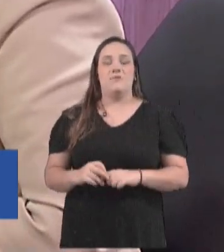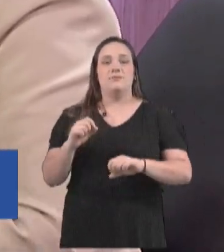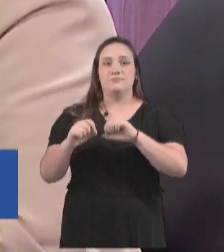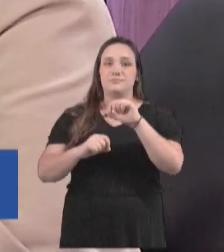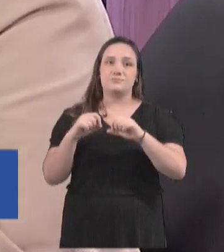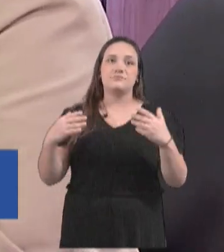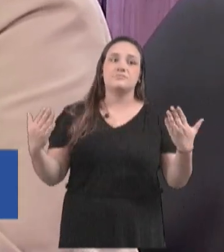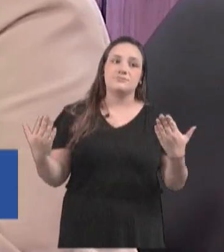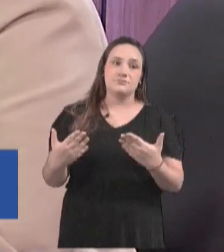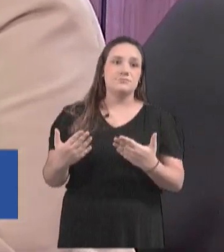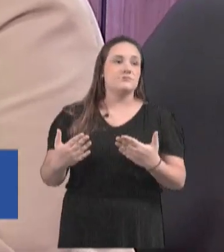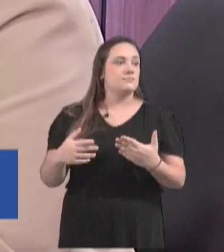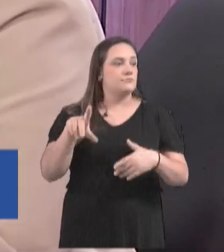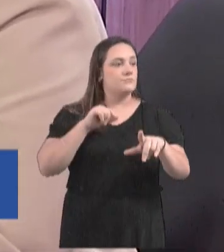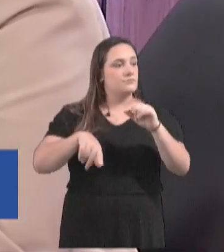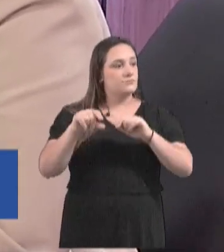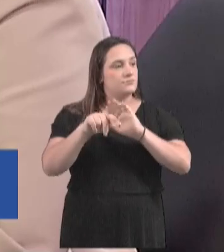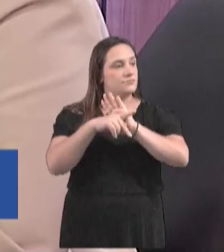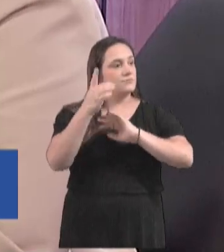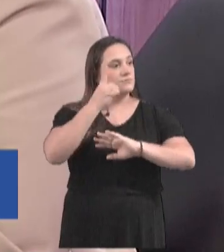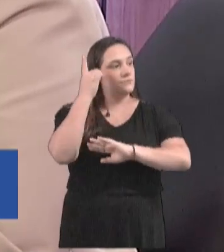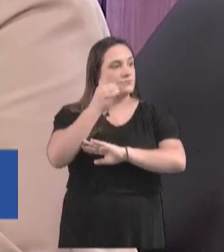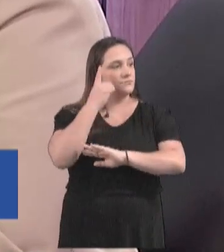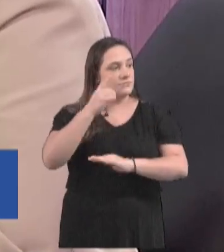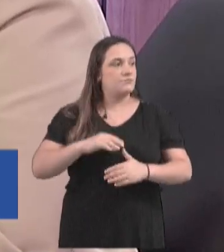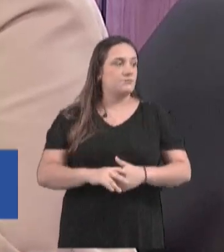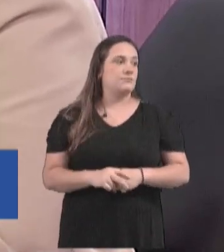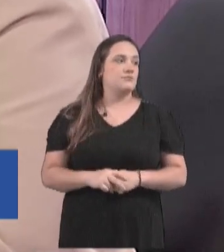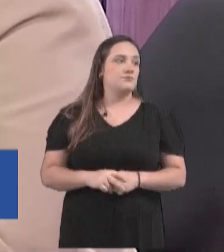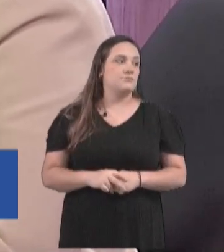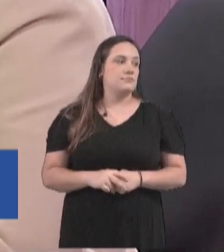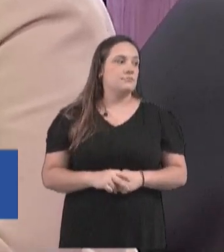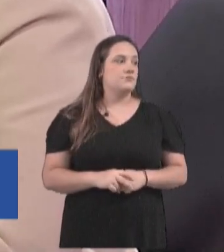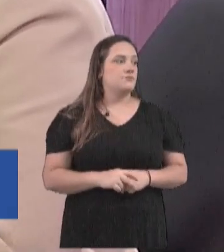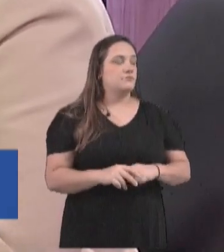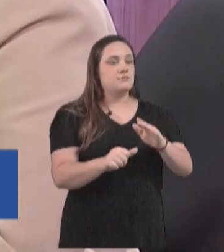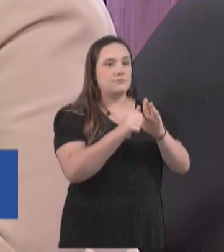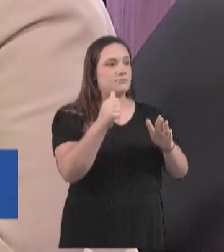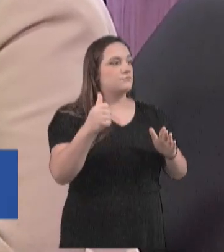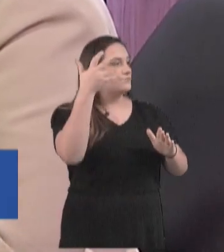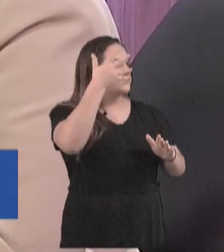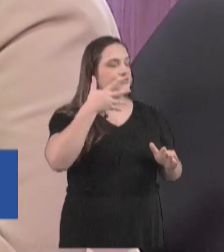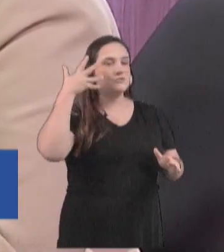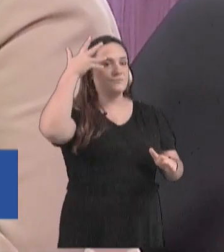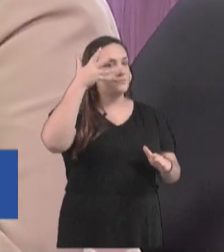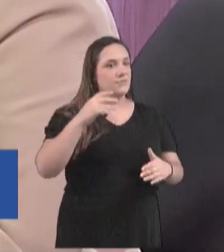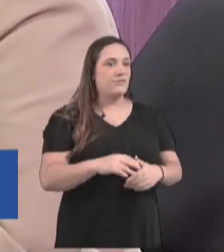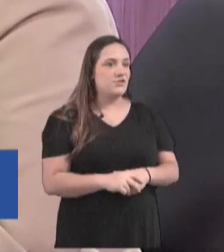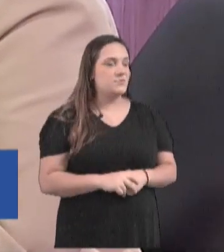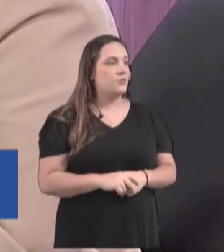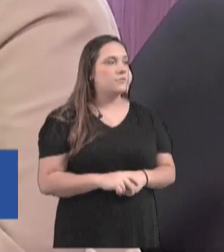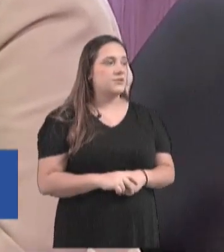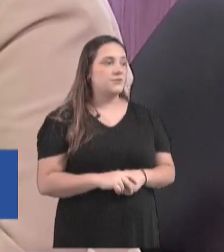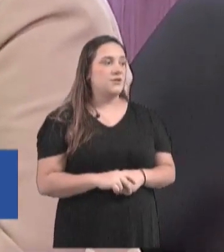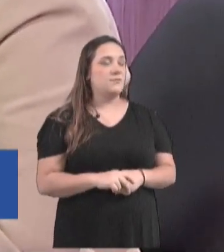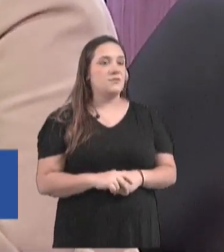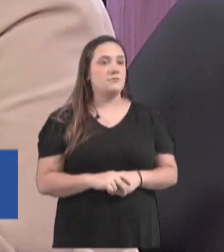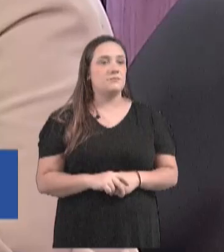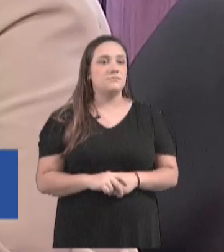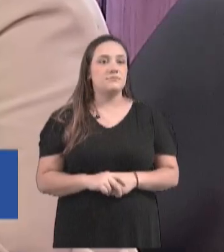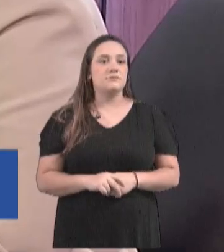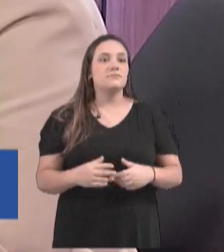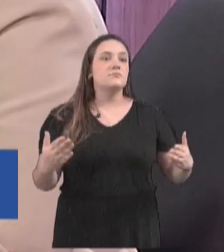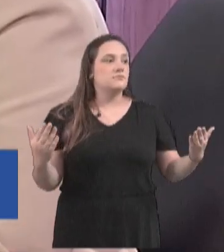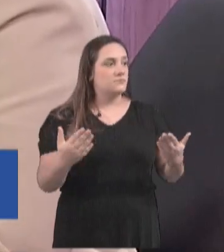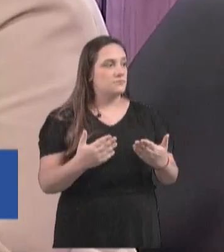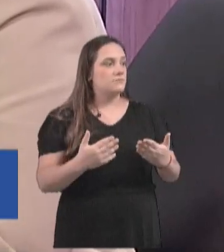essa escolha do deputado para essa primeira palestra, acho que é bastante importante, porque eu penso que ele vai trazer